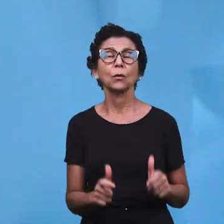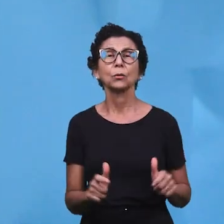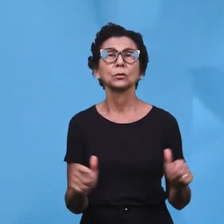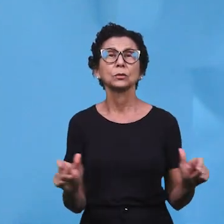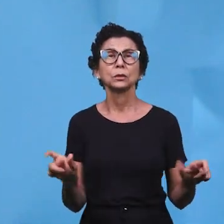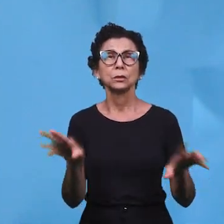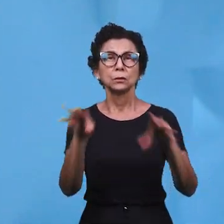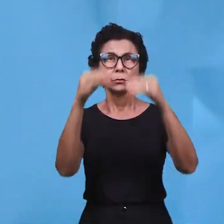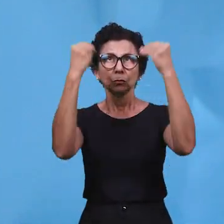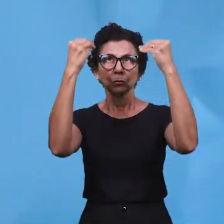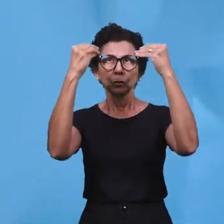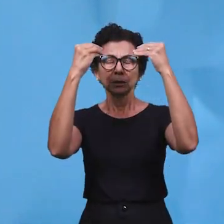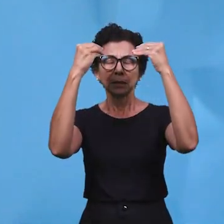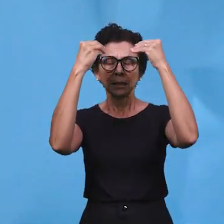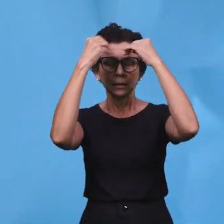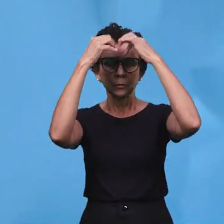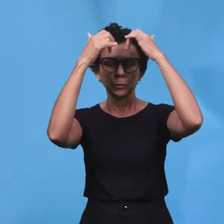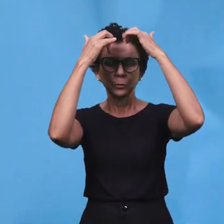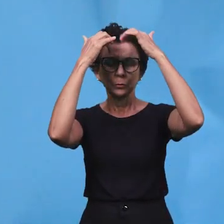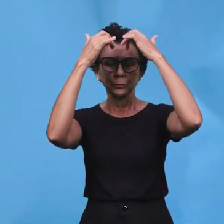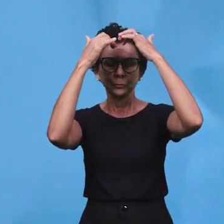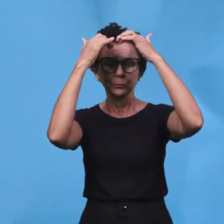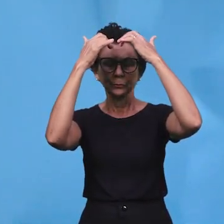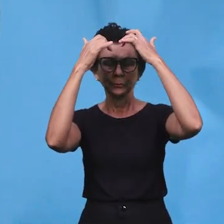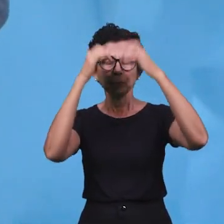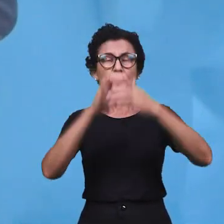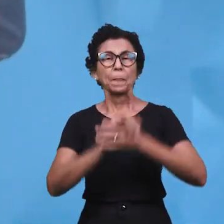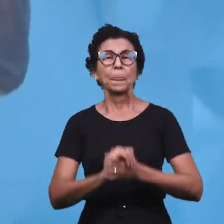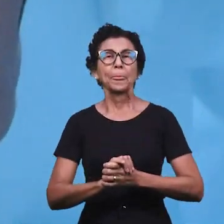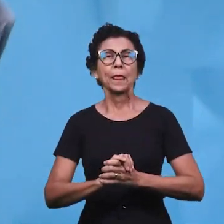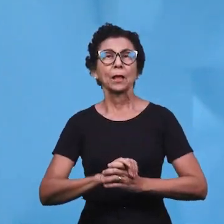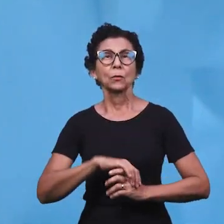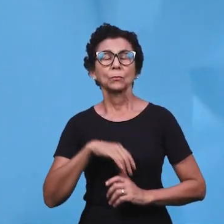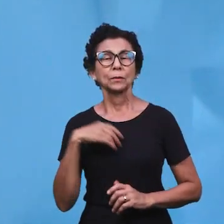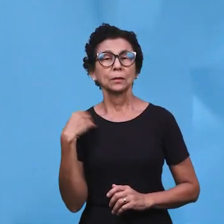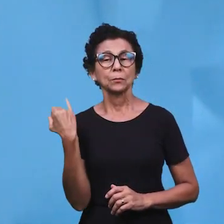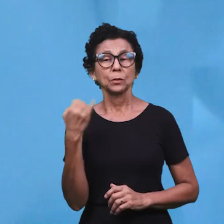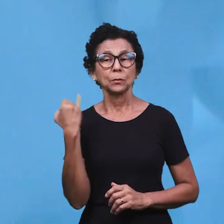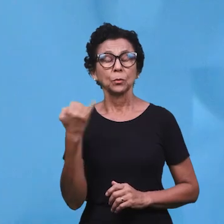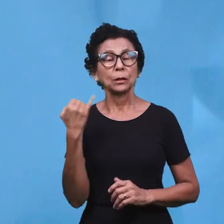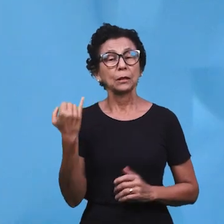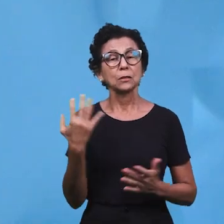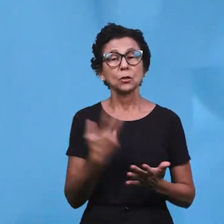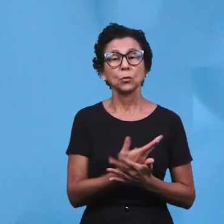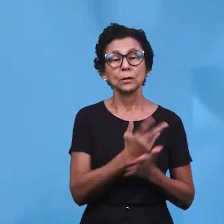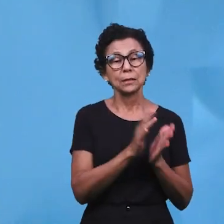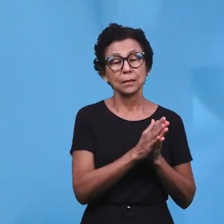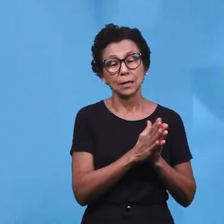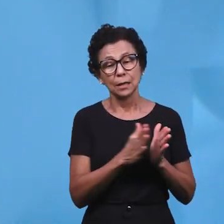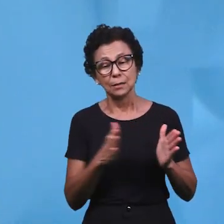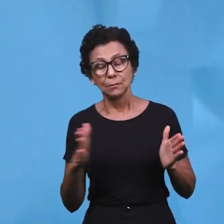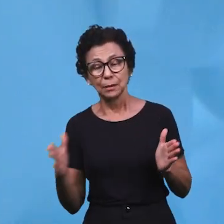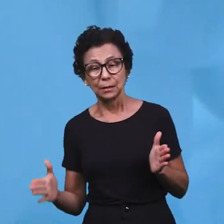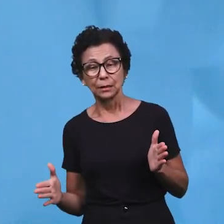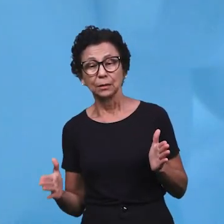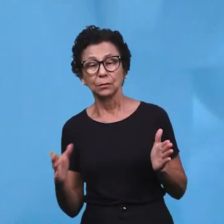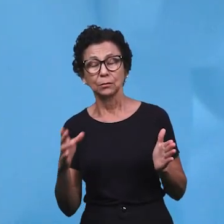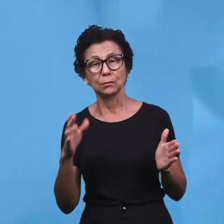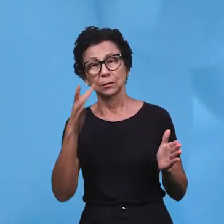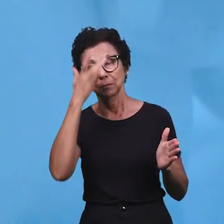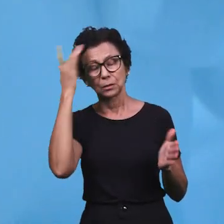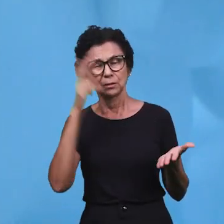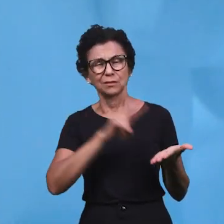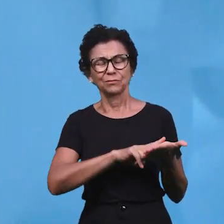cérebro. Então, durante o sono, é muito importante que ocorra essa depuração. Então, a pessoa que dorme mal, que